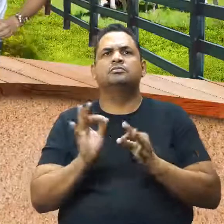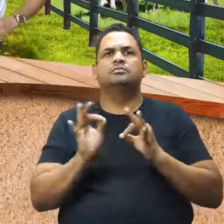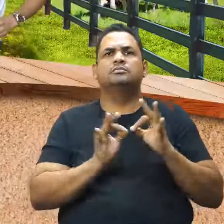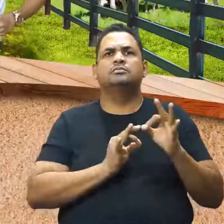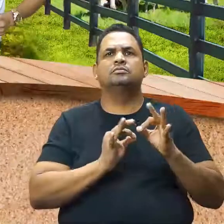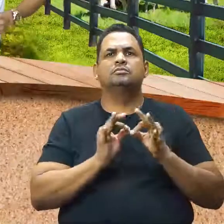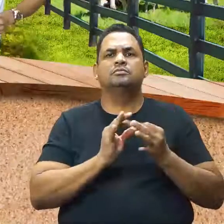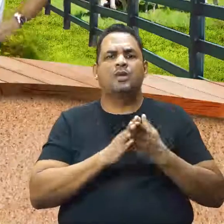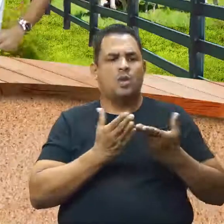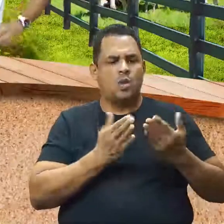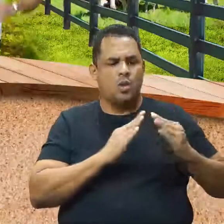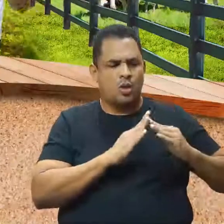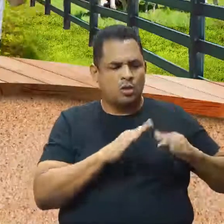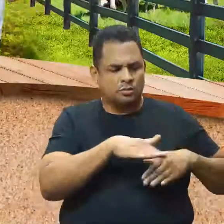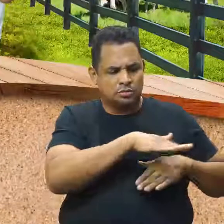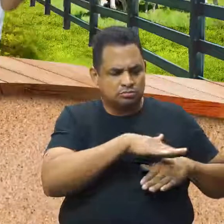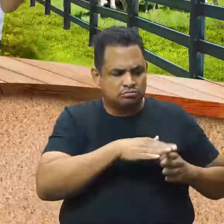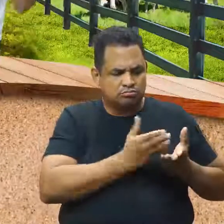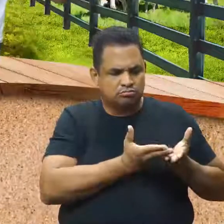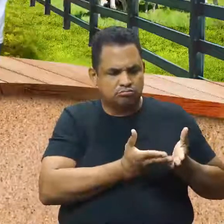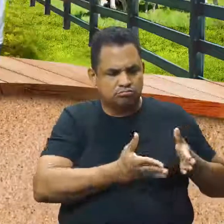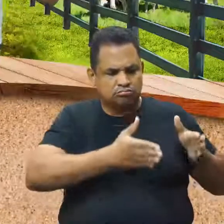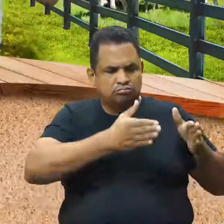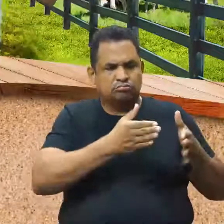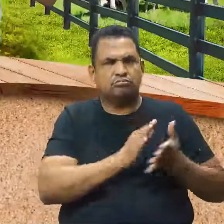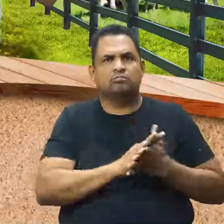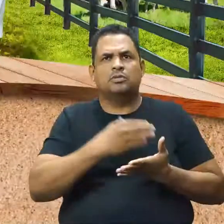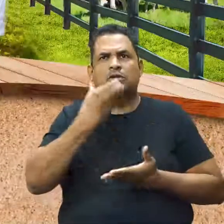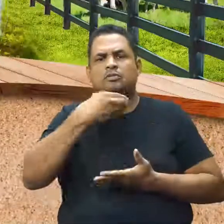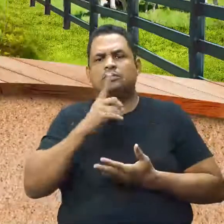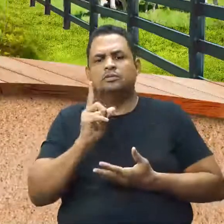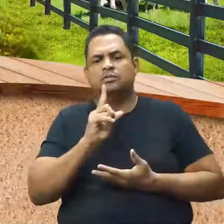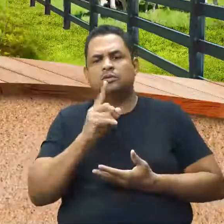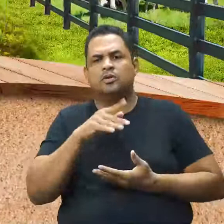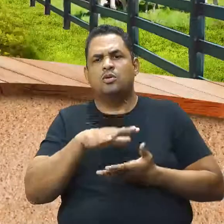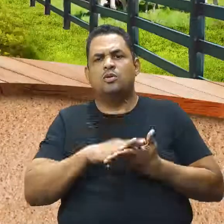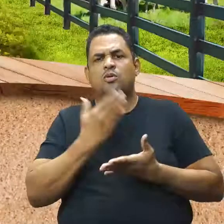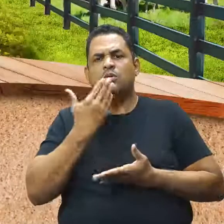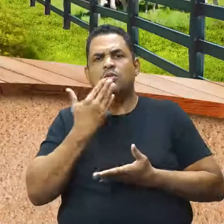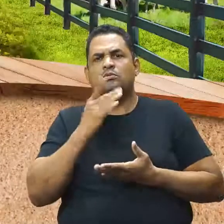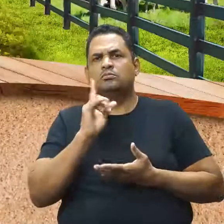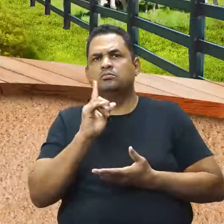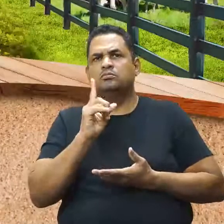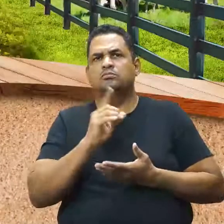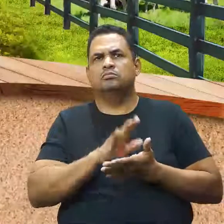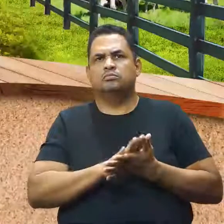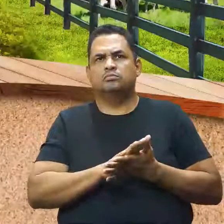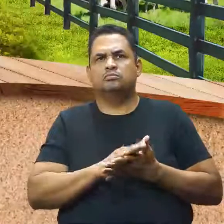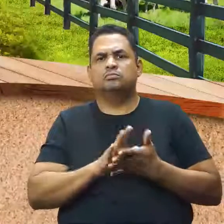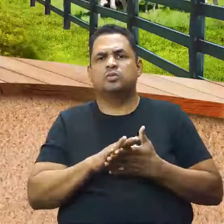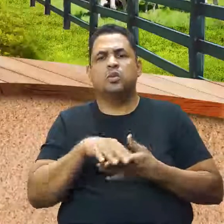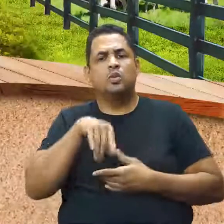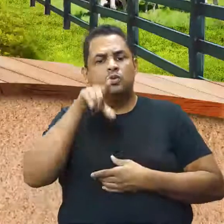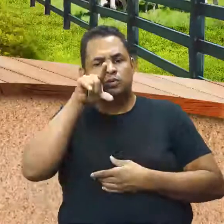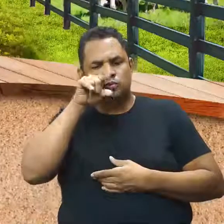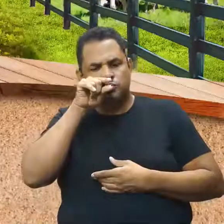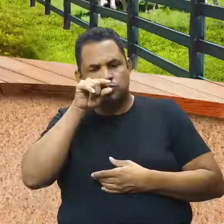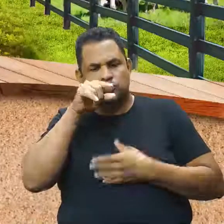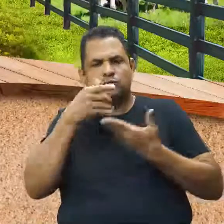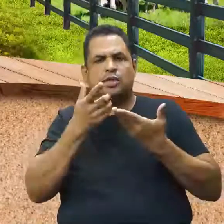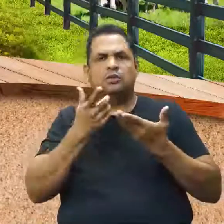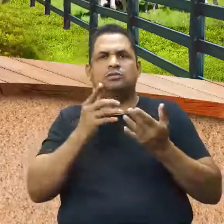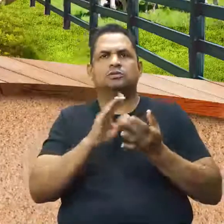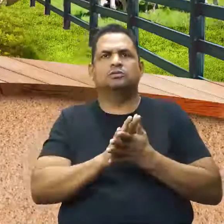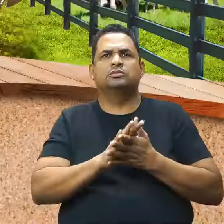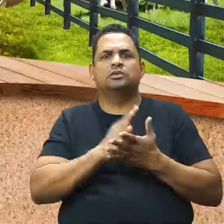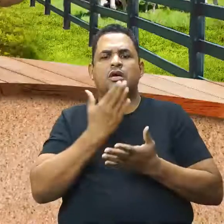de ninhos, ou então as frutas nós não comemos, mas quem vai utilizar essas frutas? Os pássaros que se